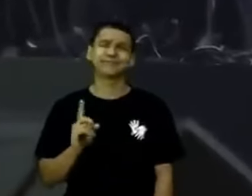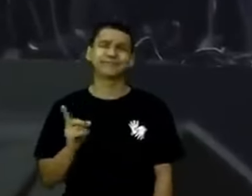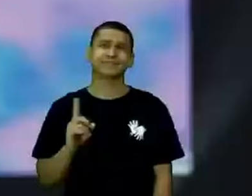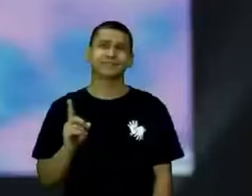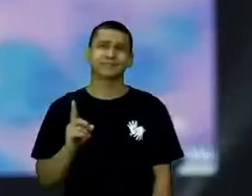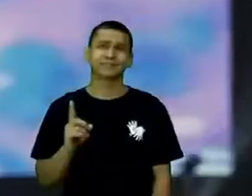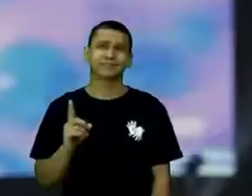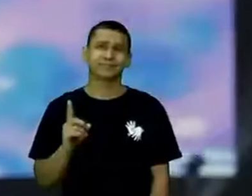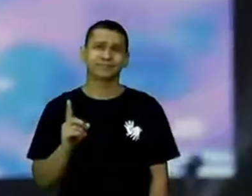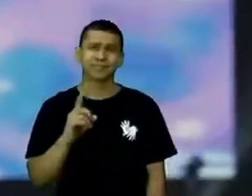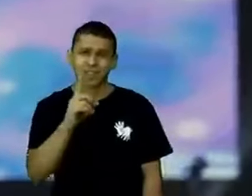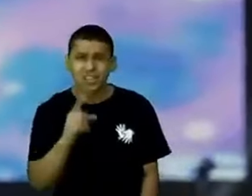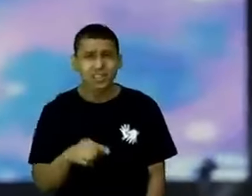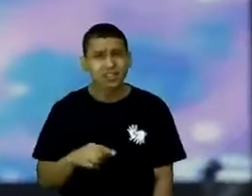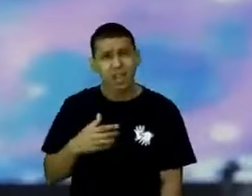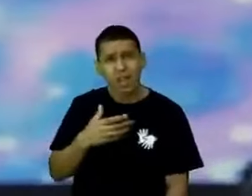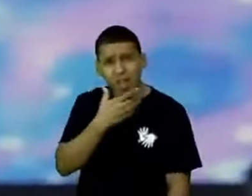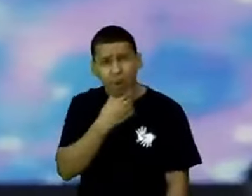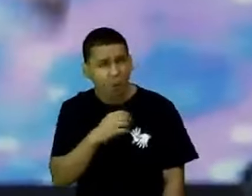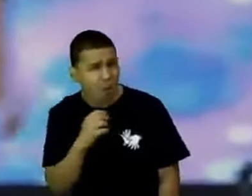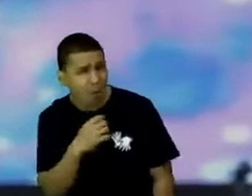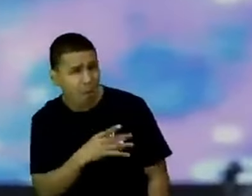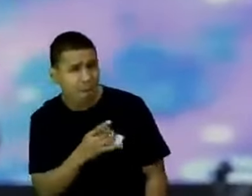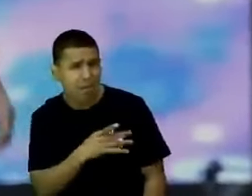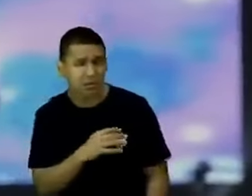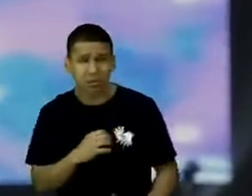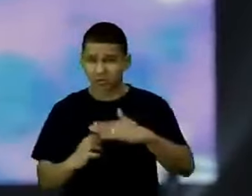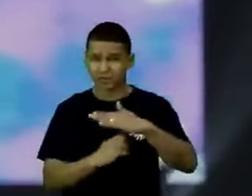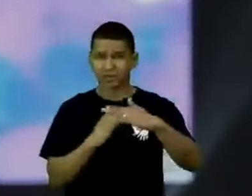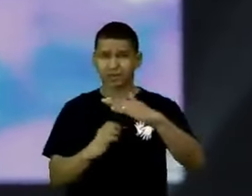Tu não vai ser mais o medroso da empresa, não.